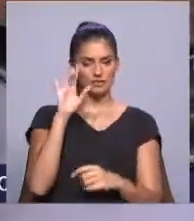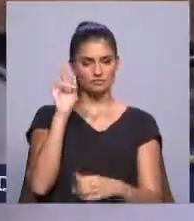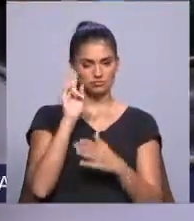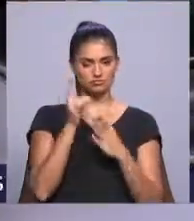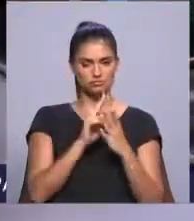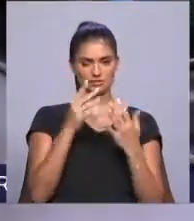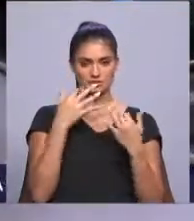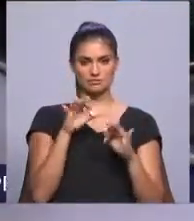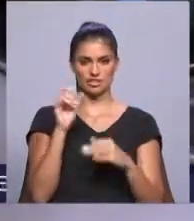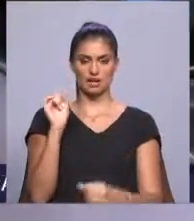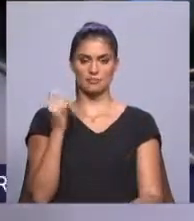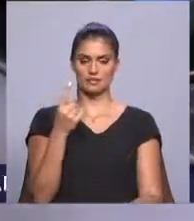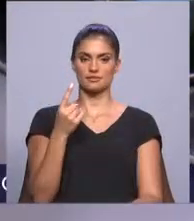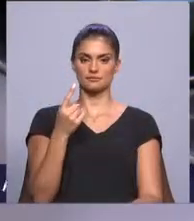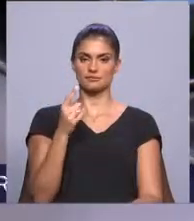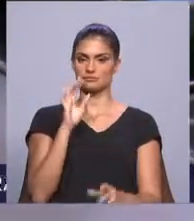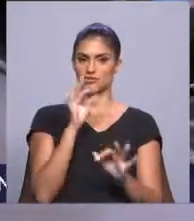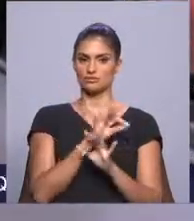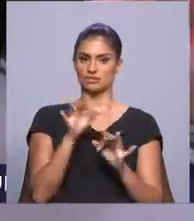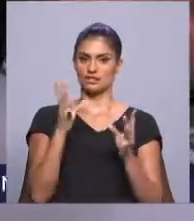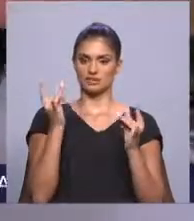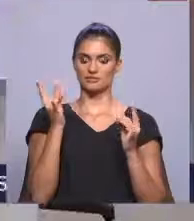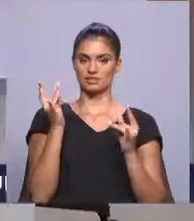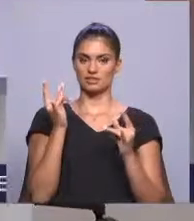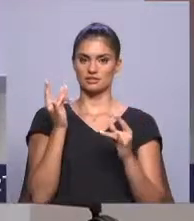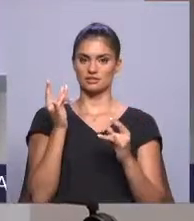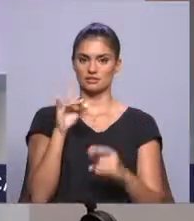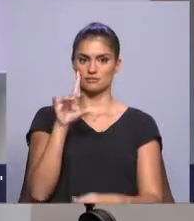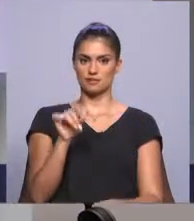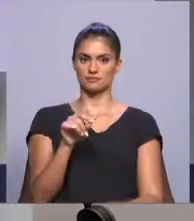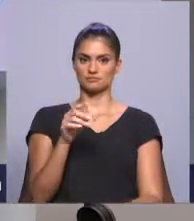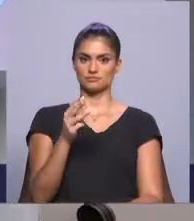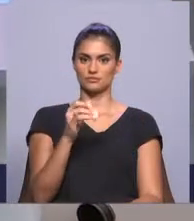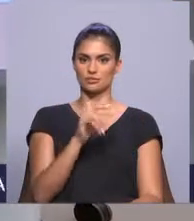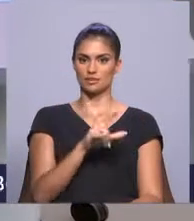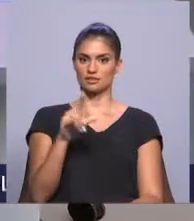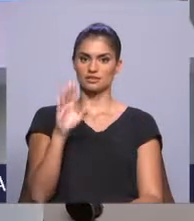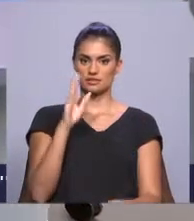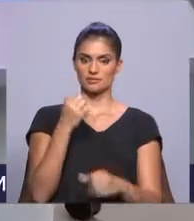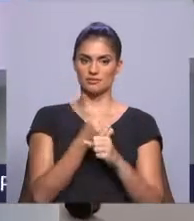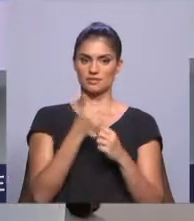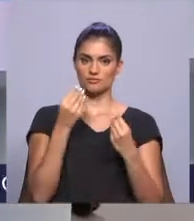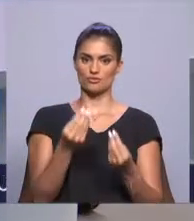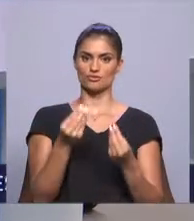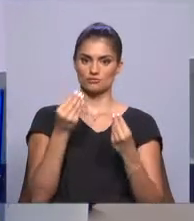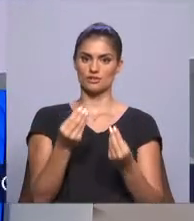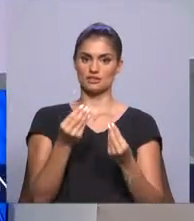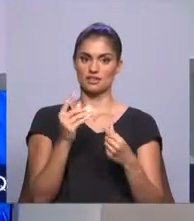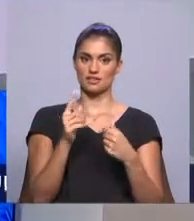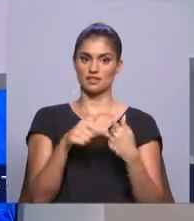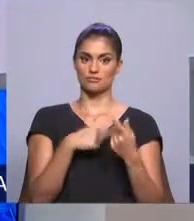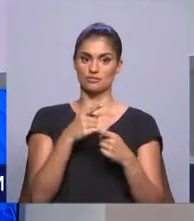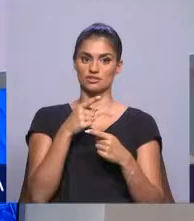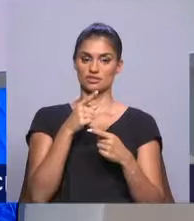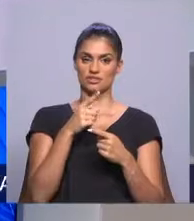muito simples, muito rápida e extraordinariamente divertida, como também o Neil deGrasse Tyson sabe fazer também. E muito, muito bem. Depois... Esse não se